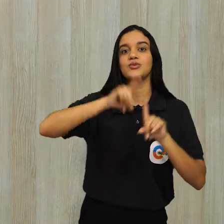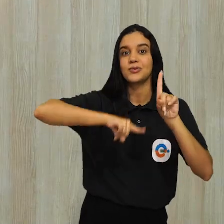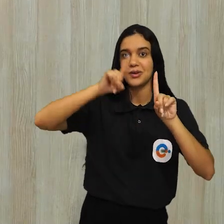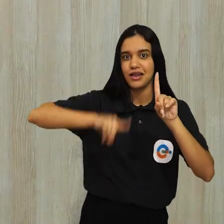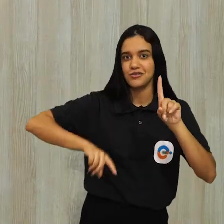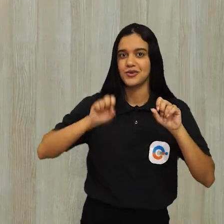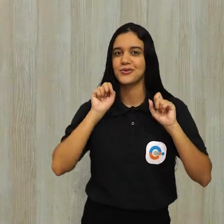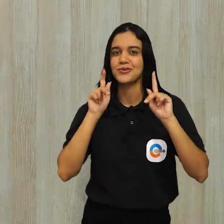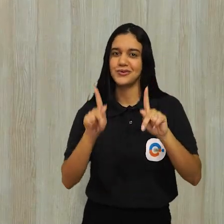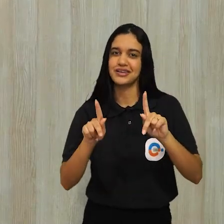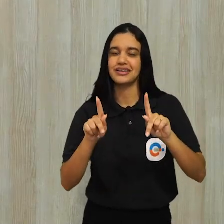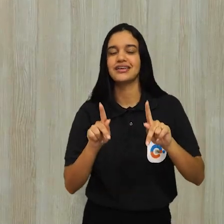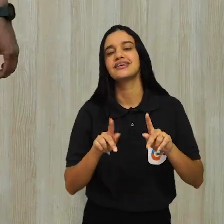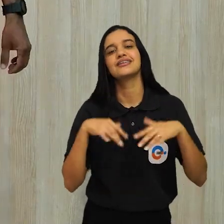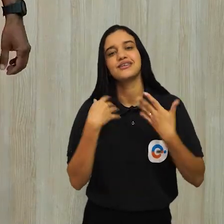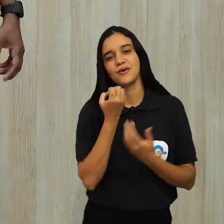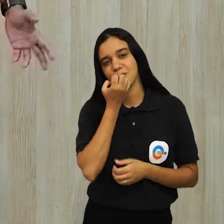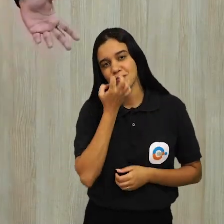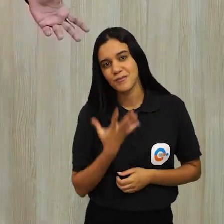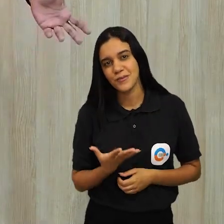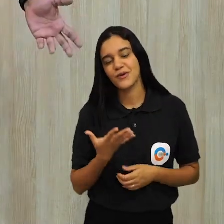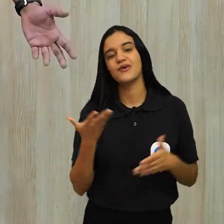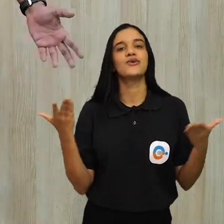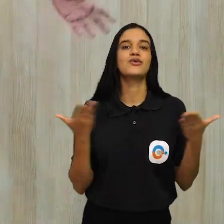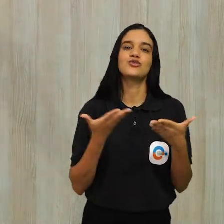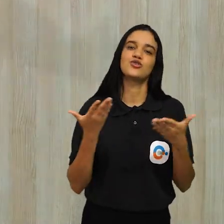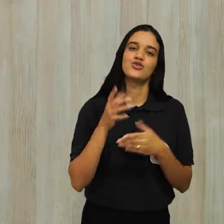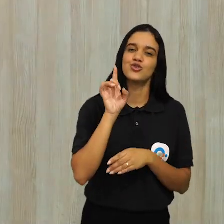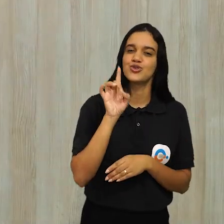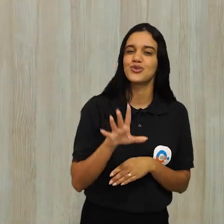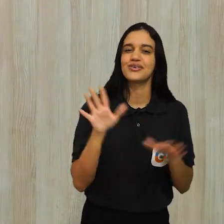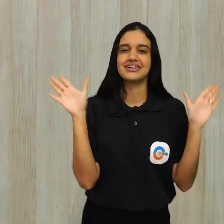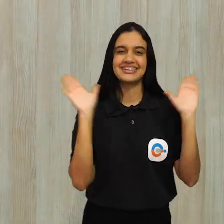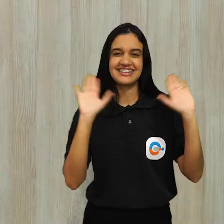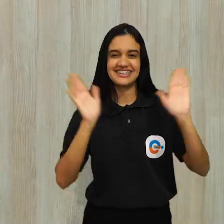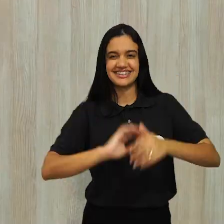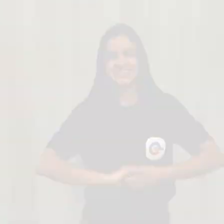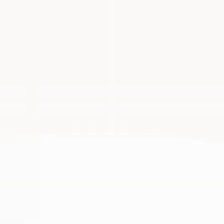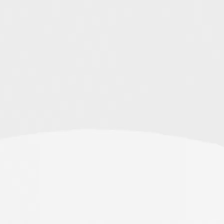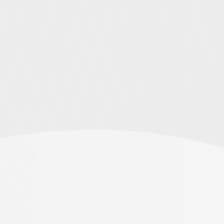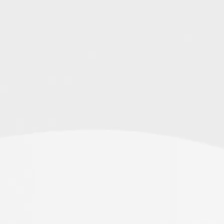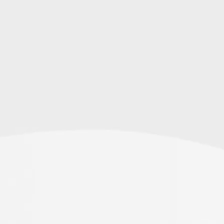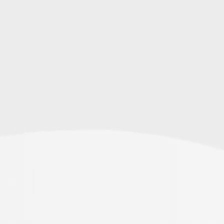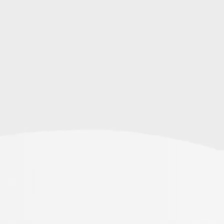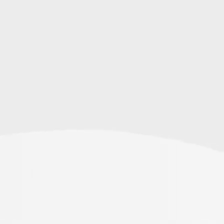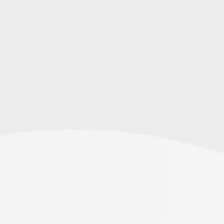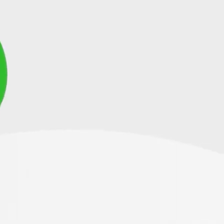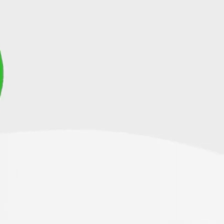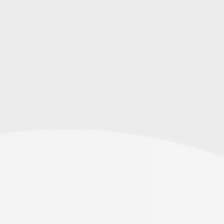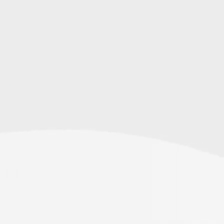gráfico. Beleza, pessoal? Bem, por hoje é só. Até a próxima!